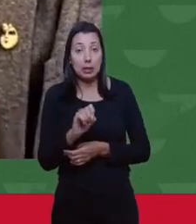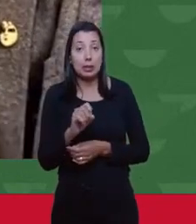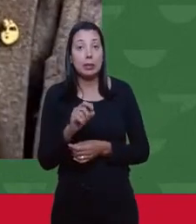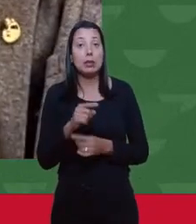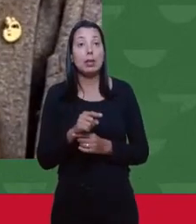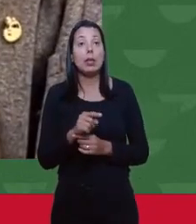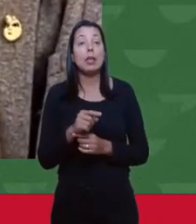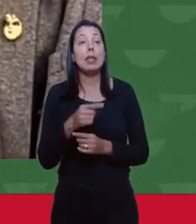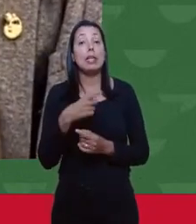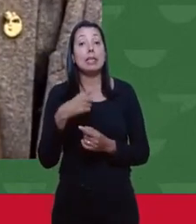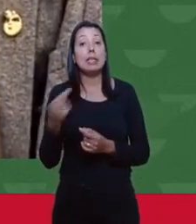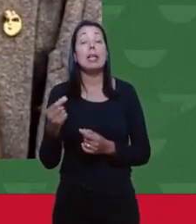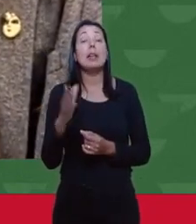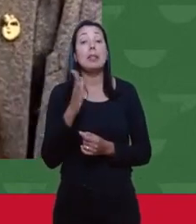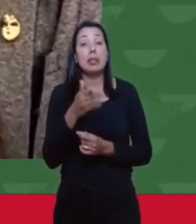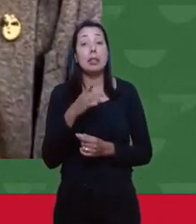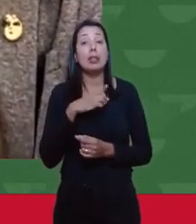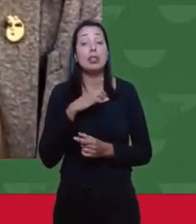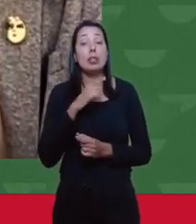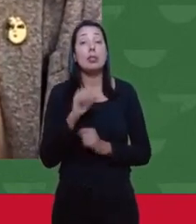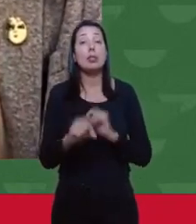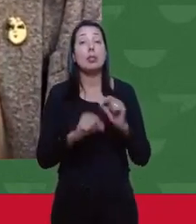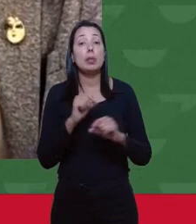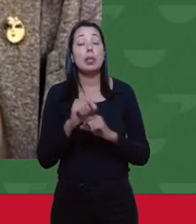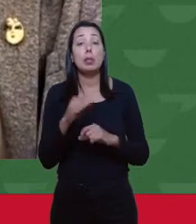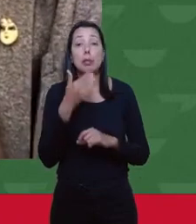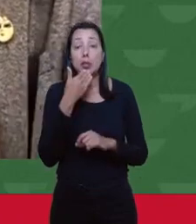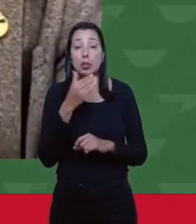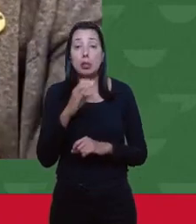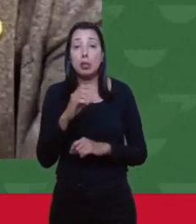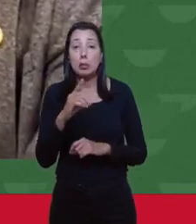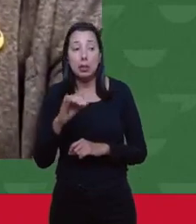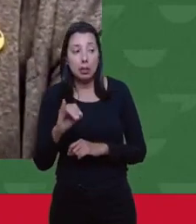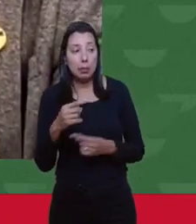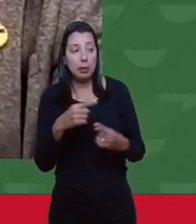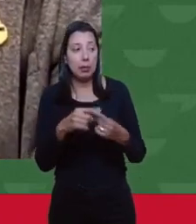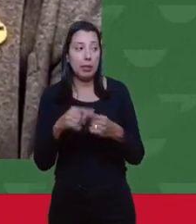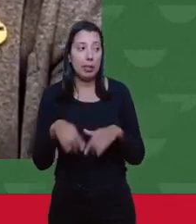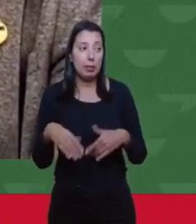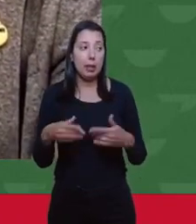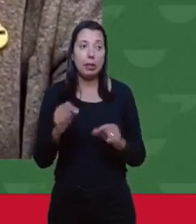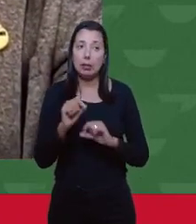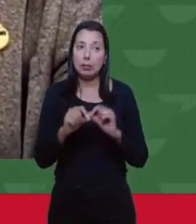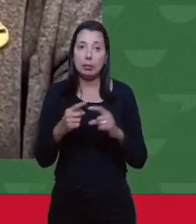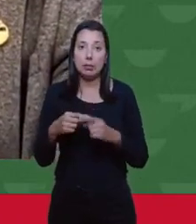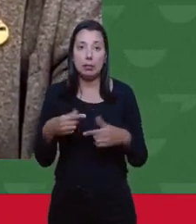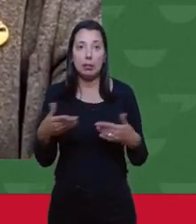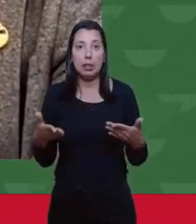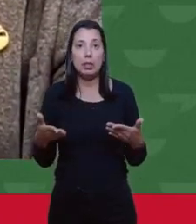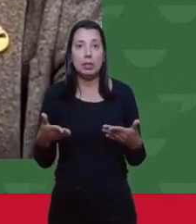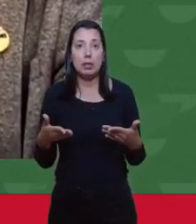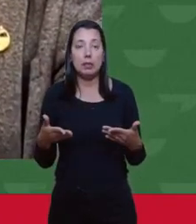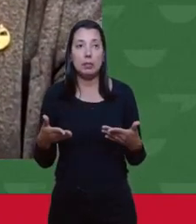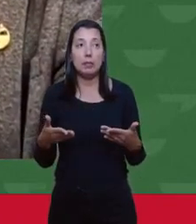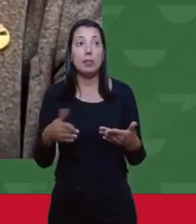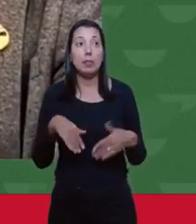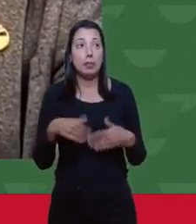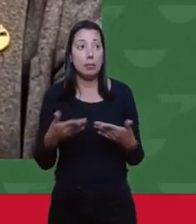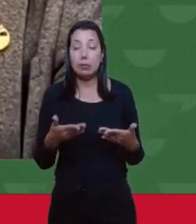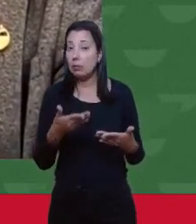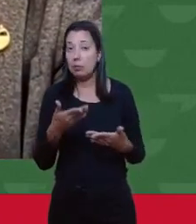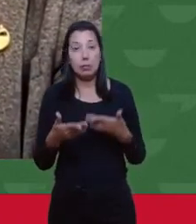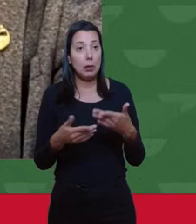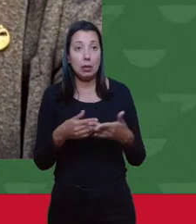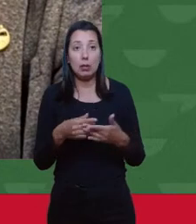ele saiu fora, mas nós já tínhamos o encaminhamento de um pedido de CPI, né, pelo crime ambiental que está sendo cometido. Então, Jean, assim, olha, a